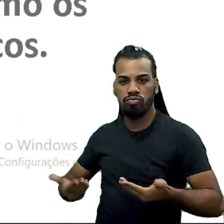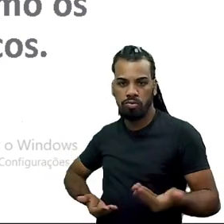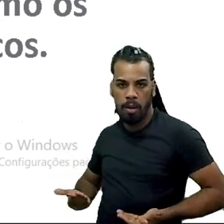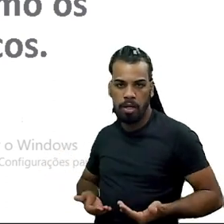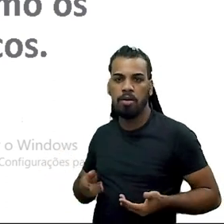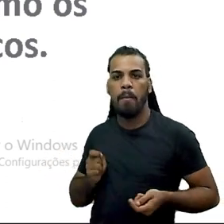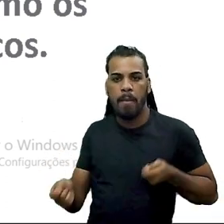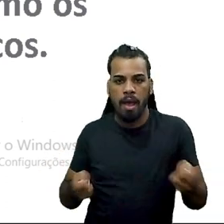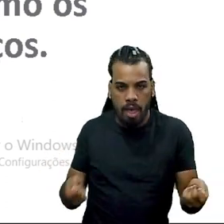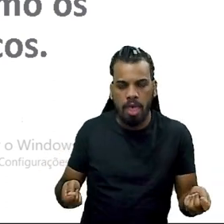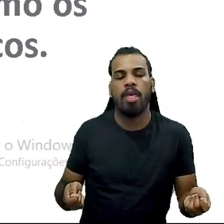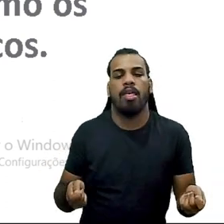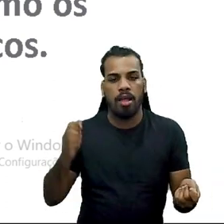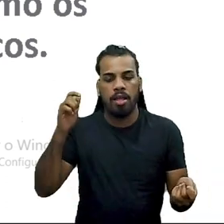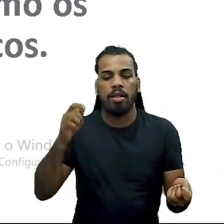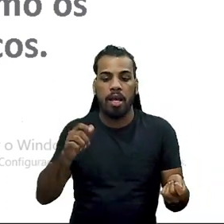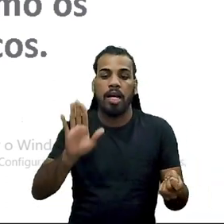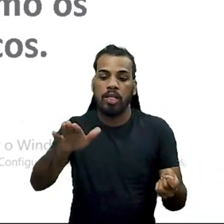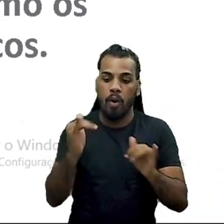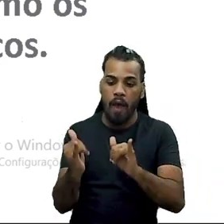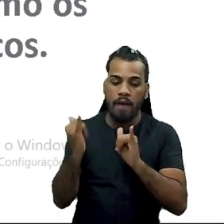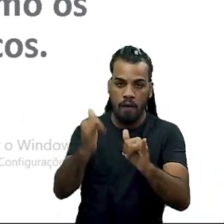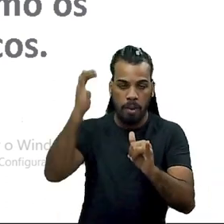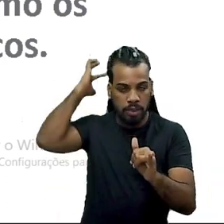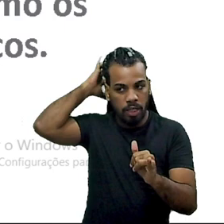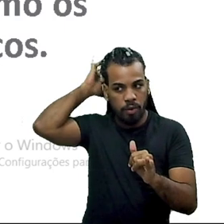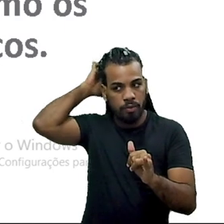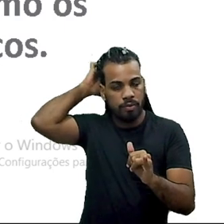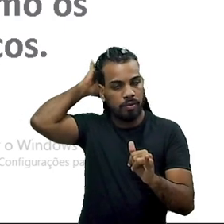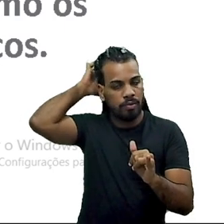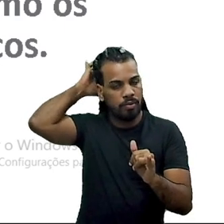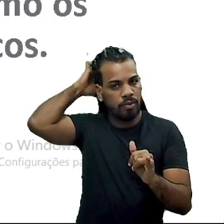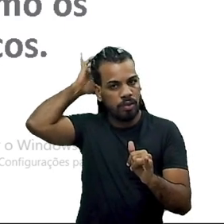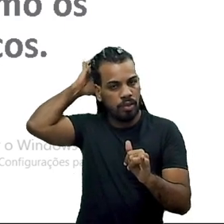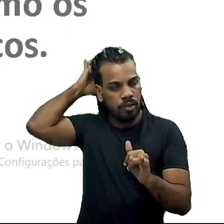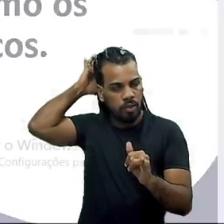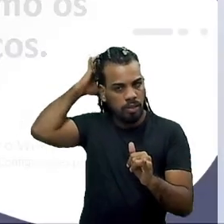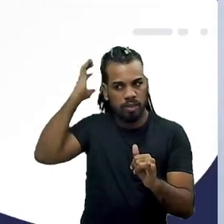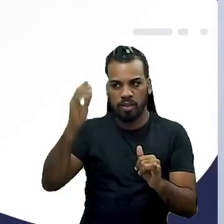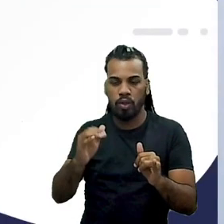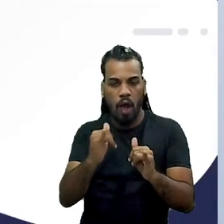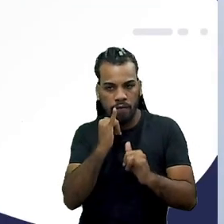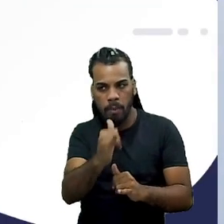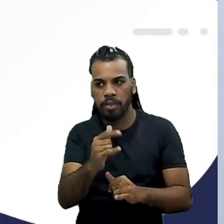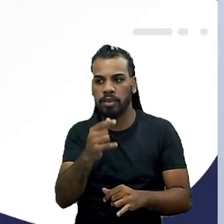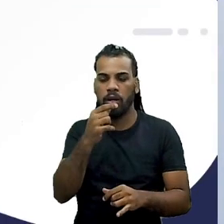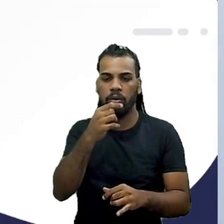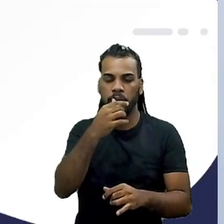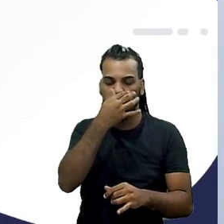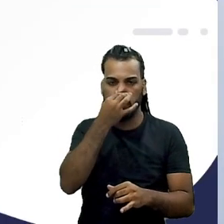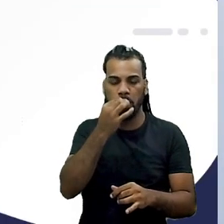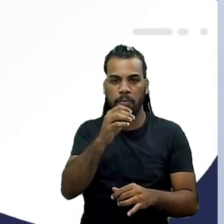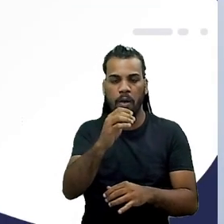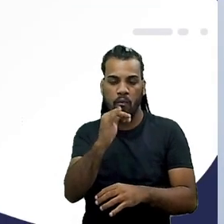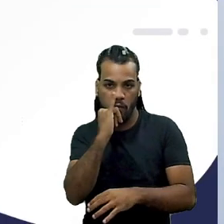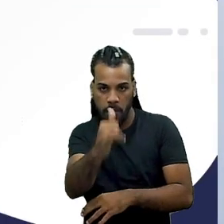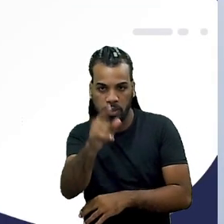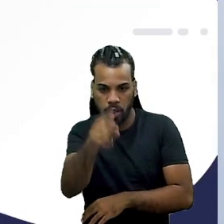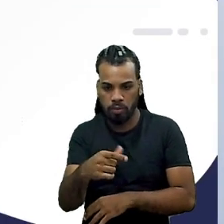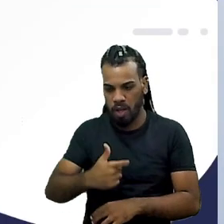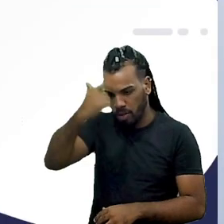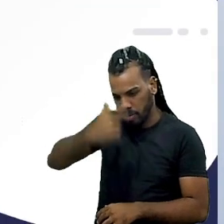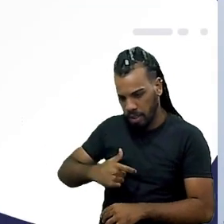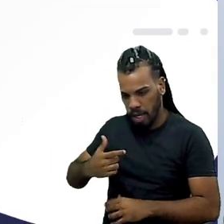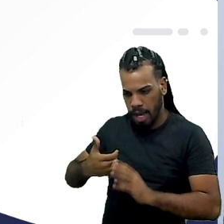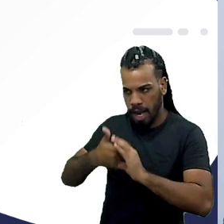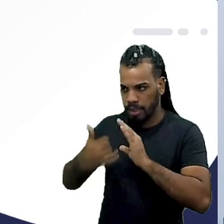é uma informação que, às vezes, o empresário, ele, pelas suas características empreendedores, ele até não